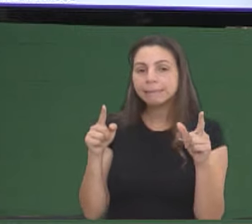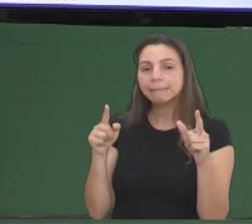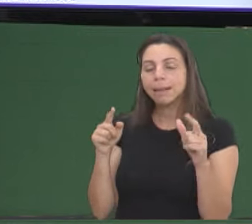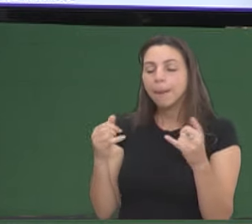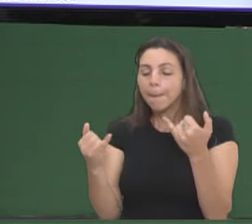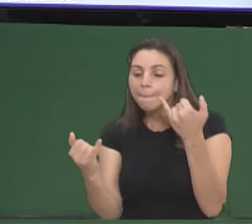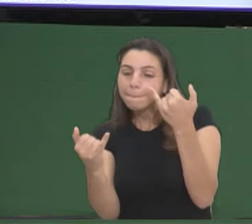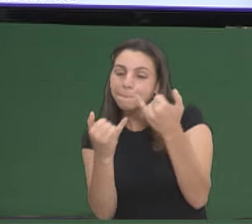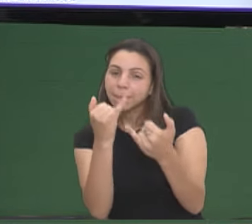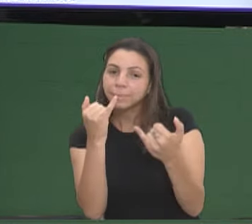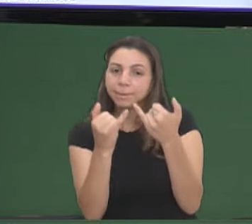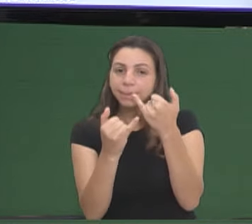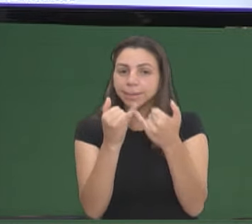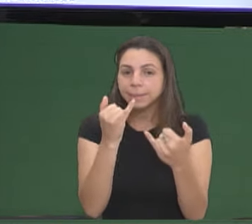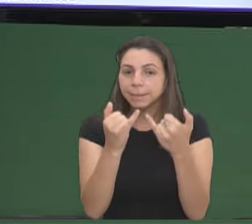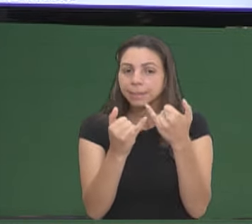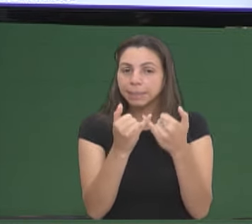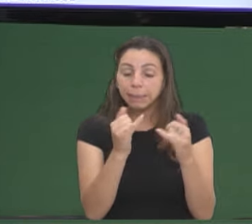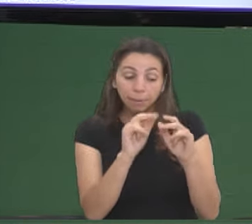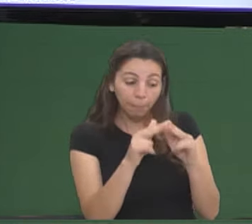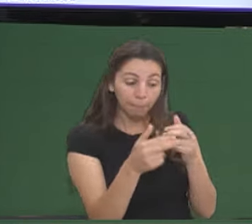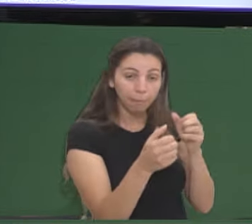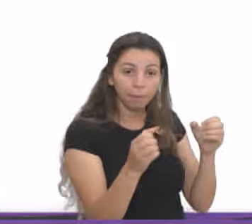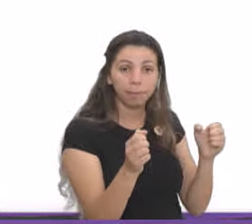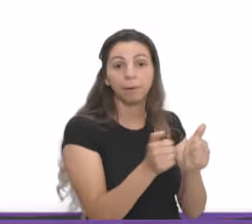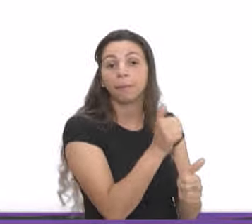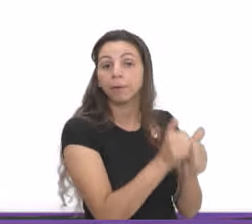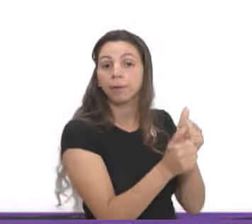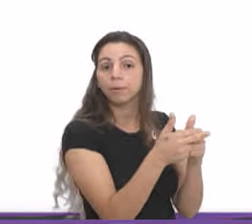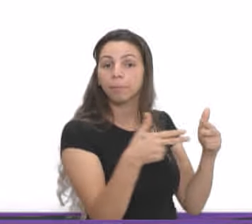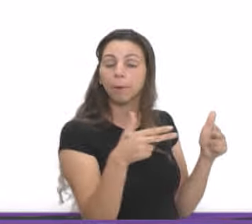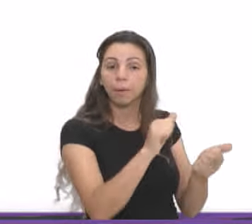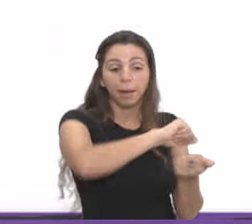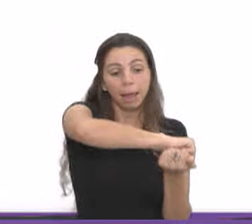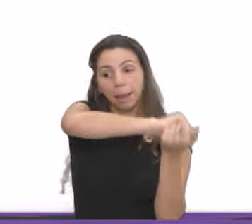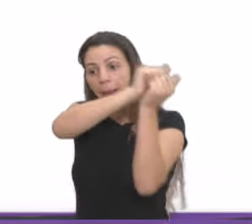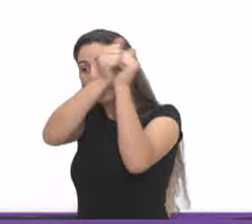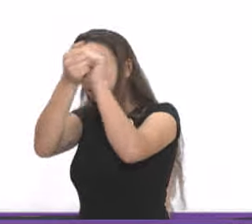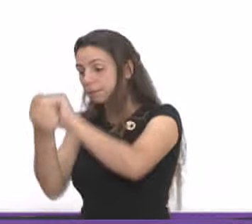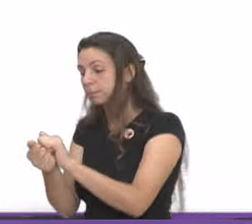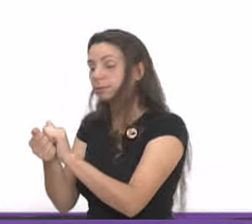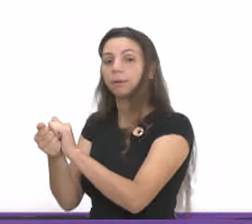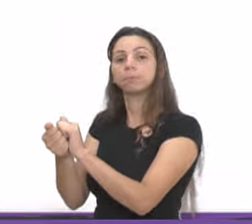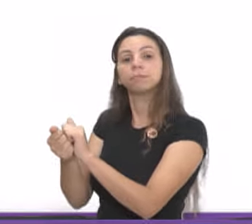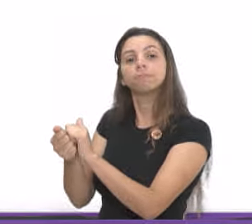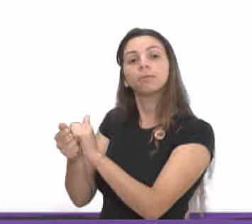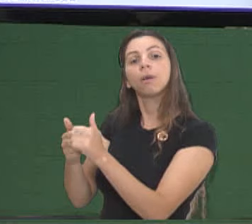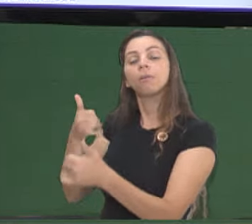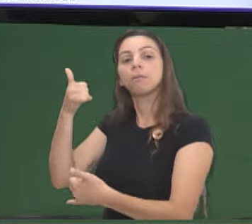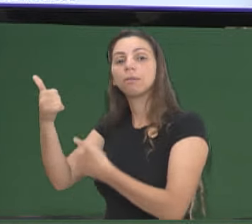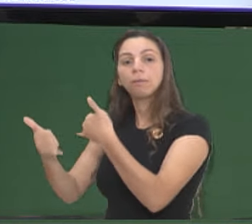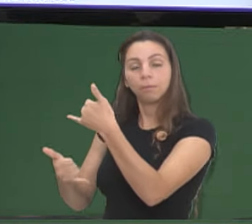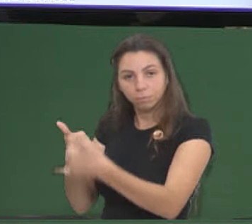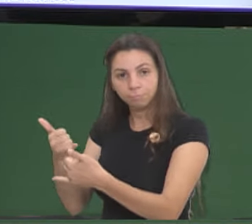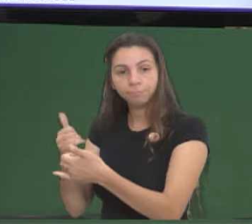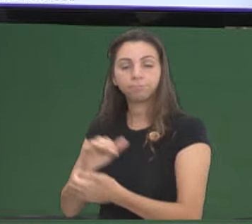uma simulação, é um esporte adaptado que eu estou desenvolvendo determinada habilidade para isso,